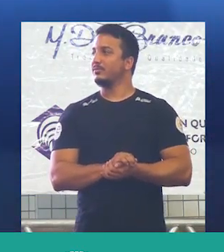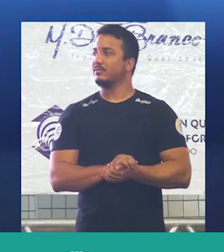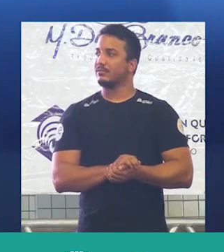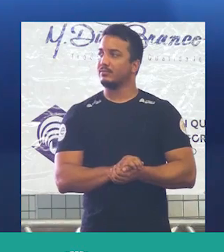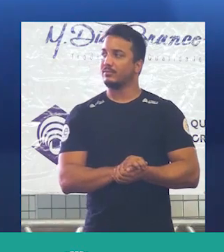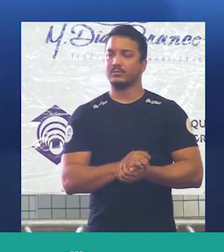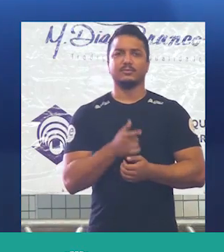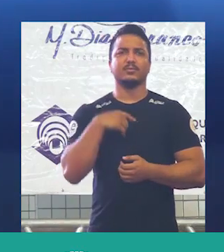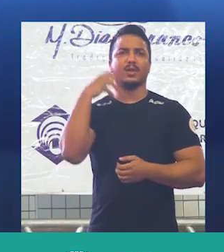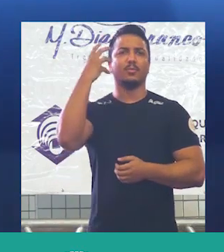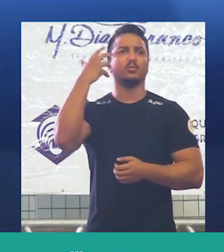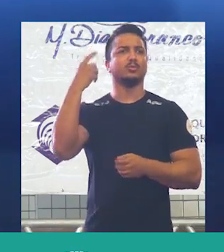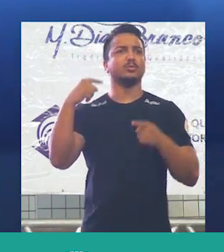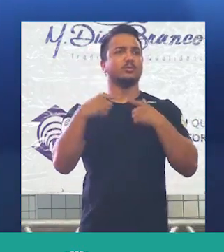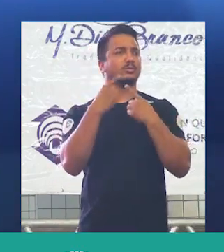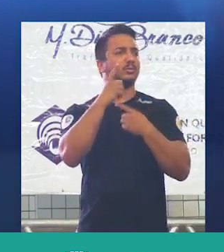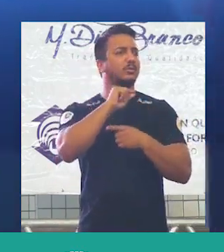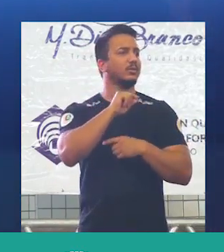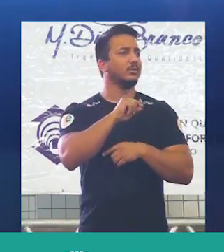Quem era que cantava isso, hein?